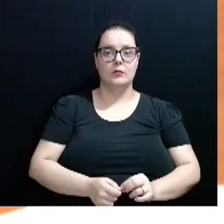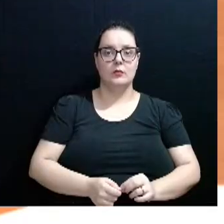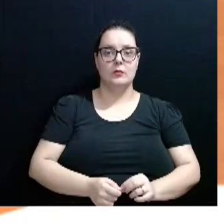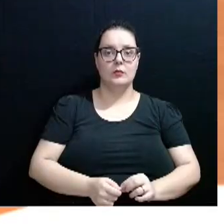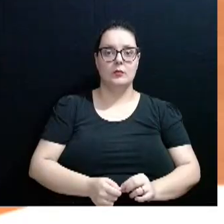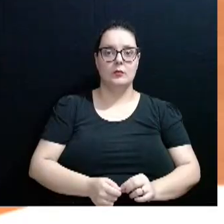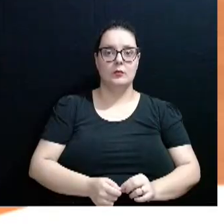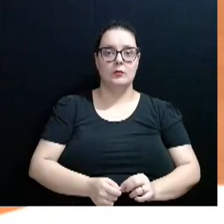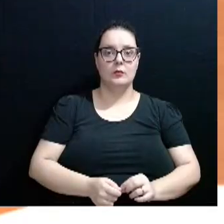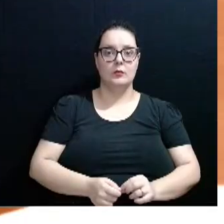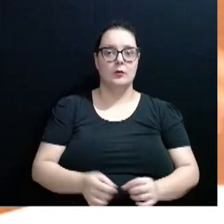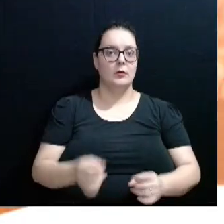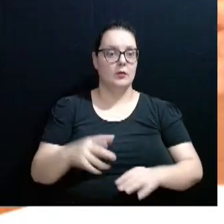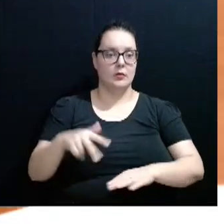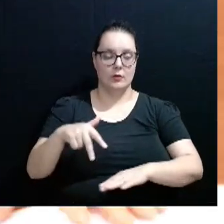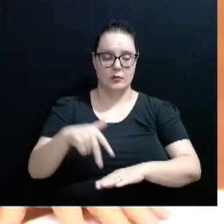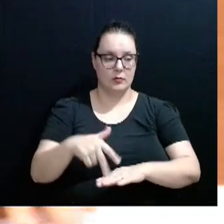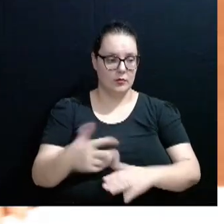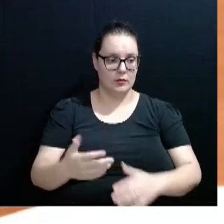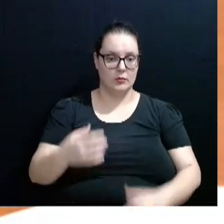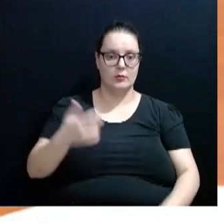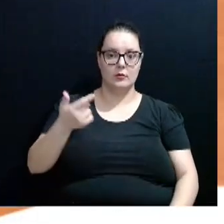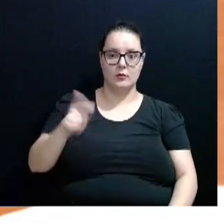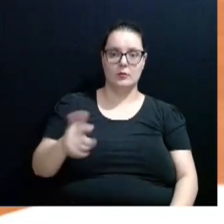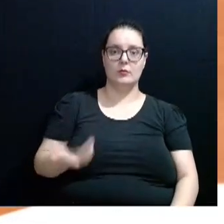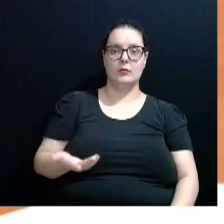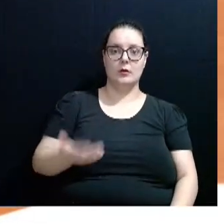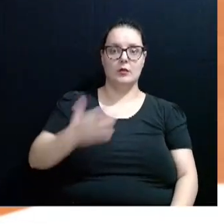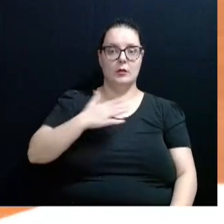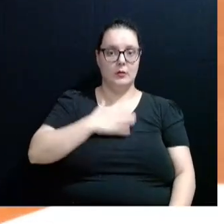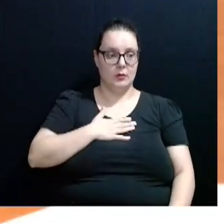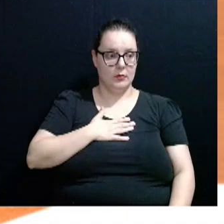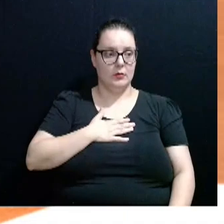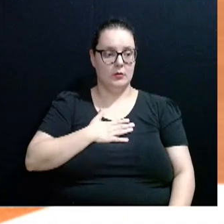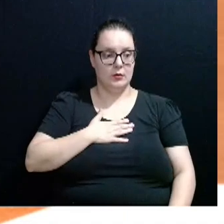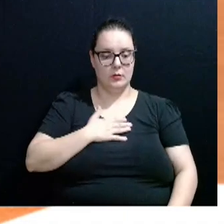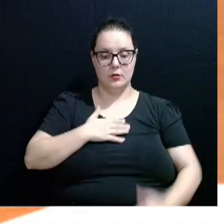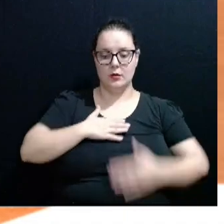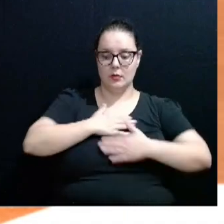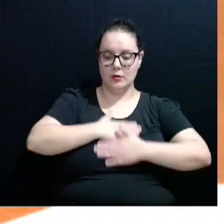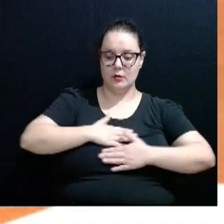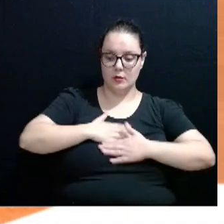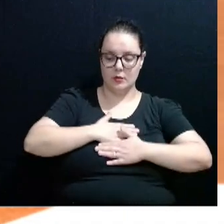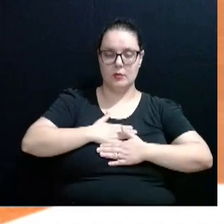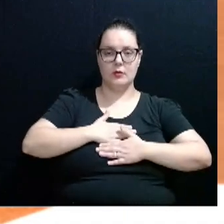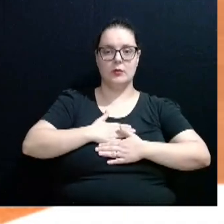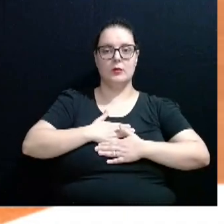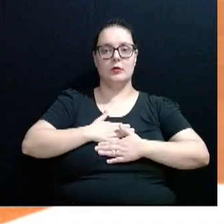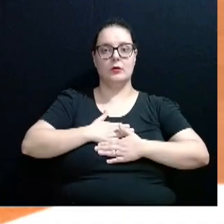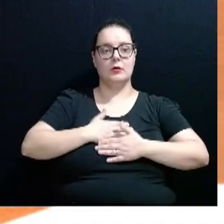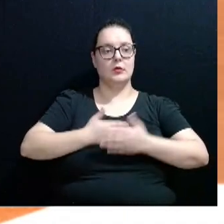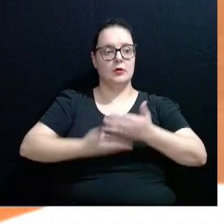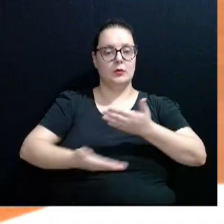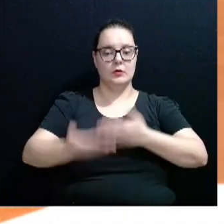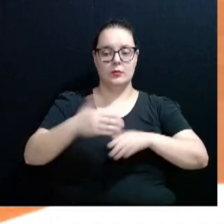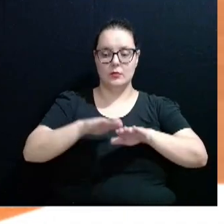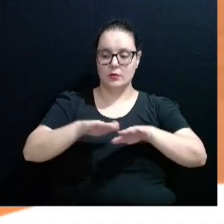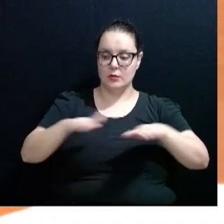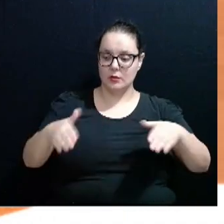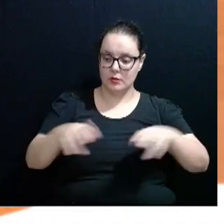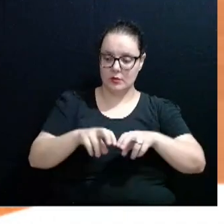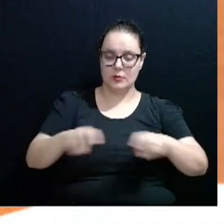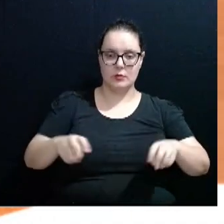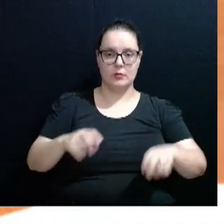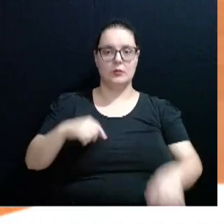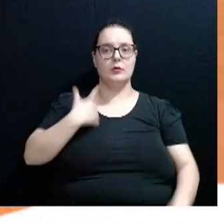pronto, mais uma vez, a minha grata satisfação de dividir essa mesa também com o nosso